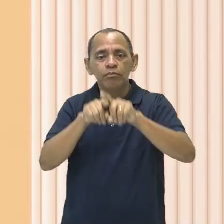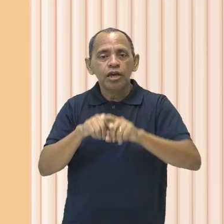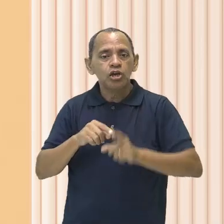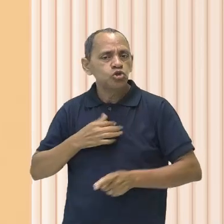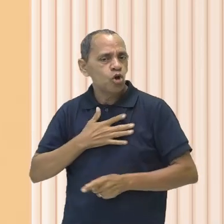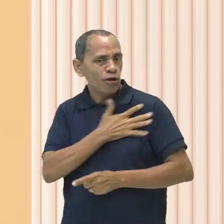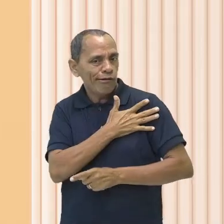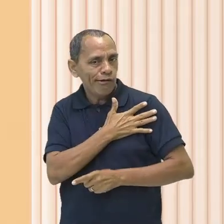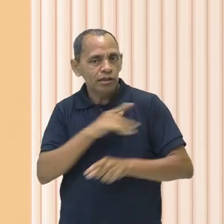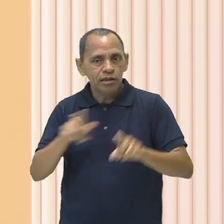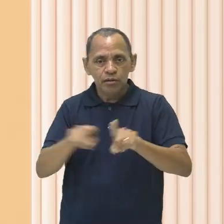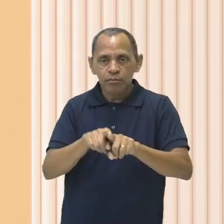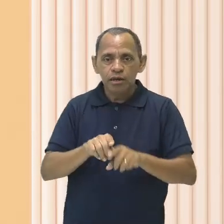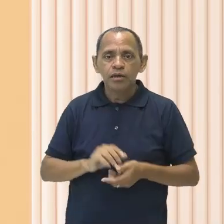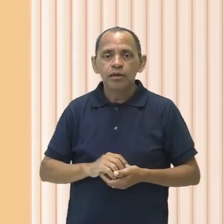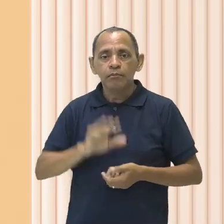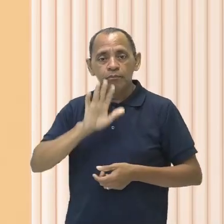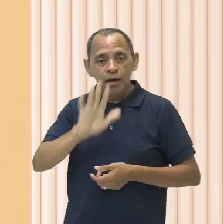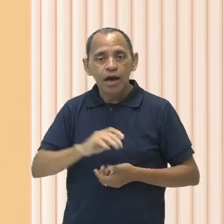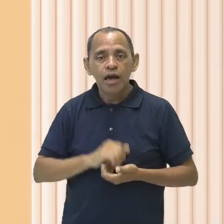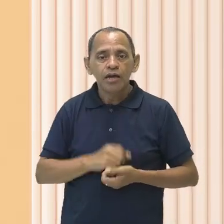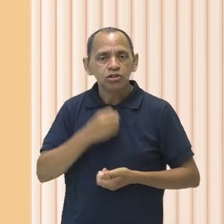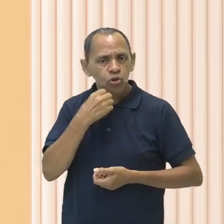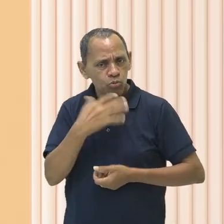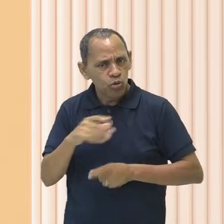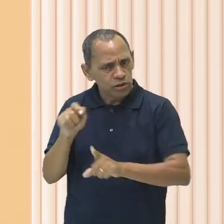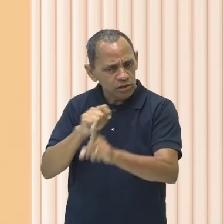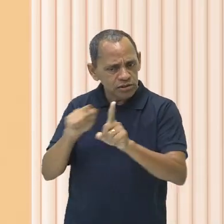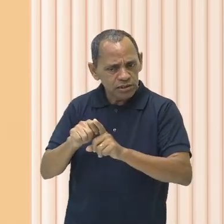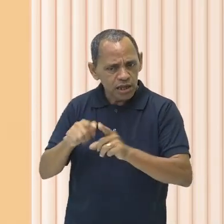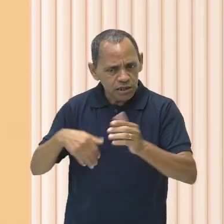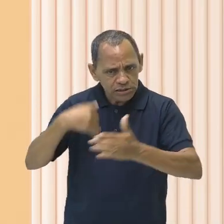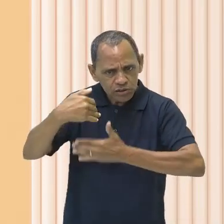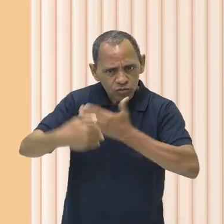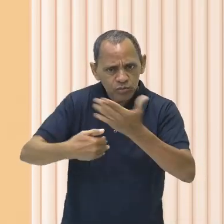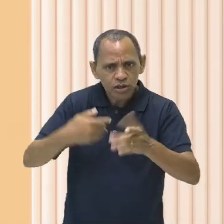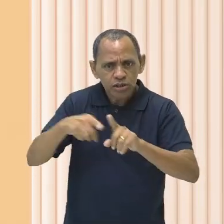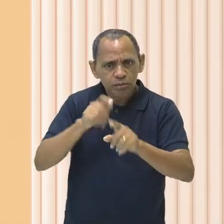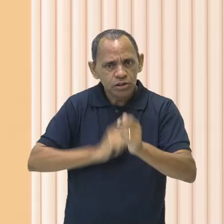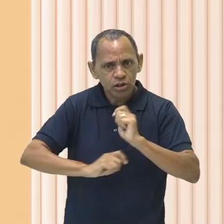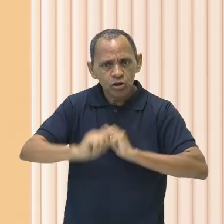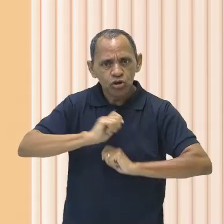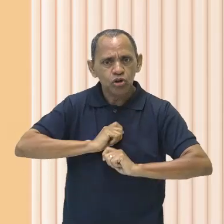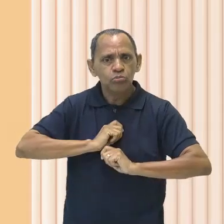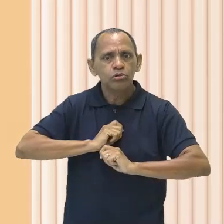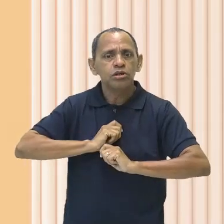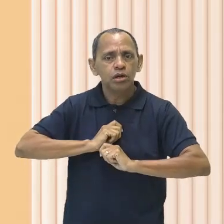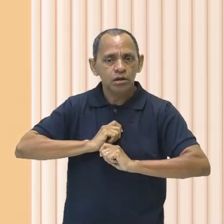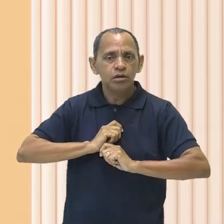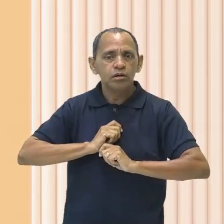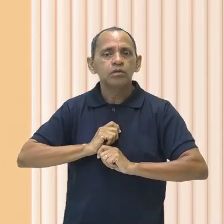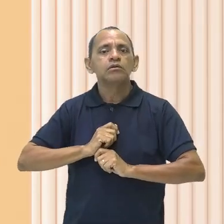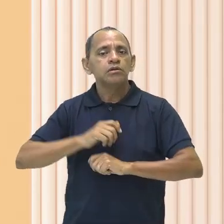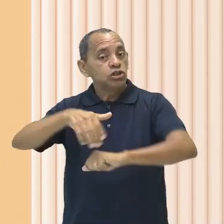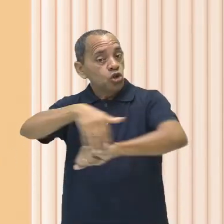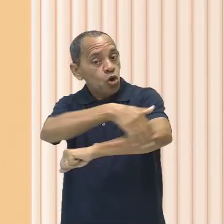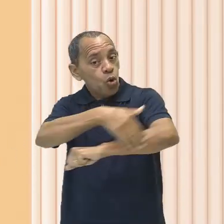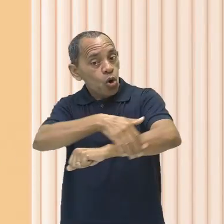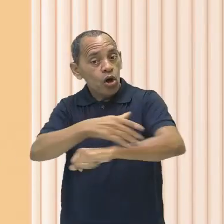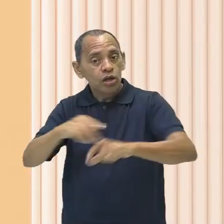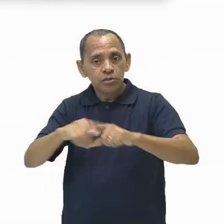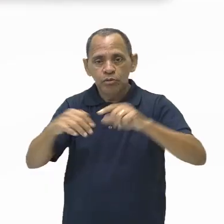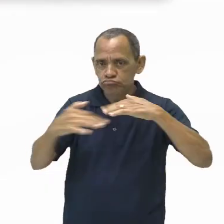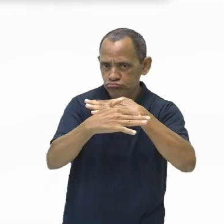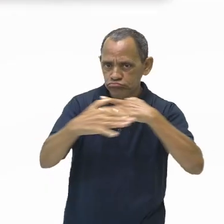também, com o bem-estar social e o desenvolvimento econômico e urbano da cidade. E a